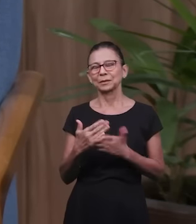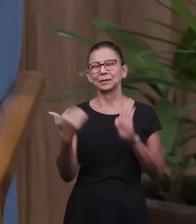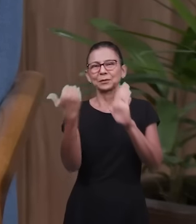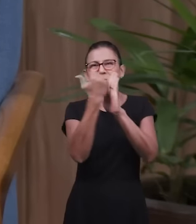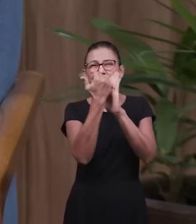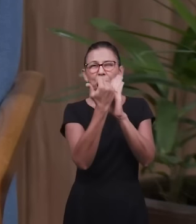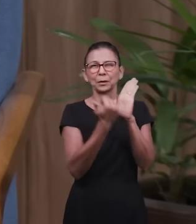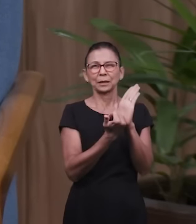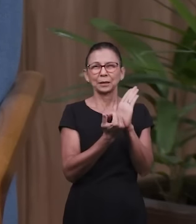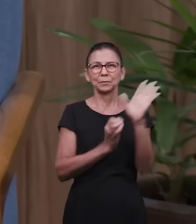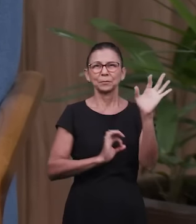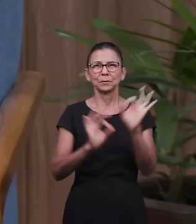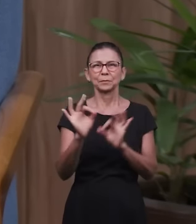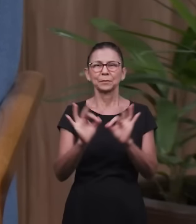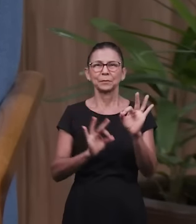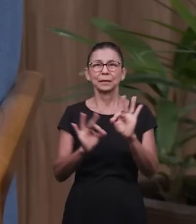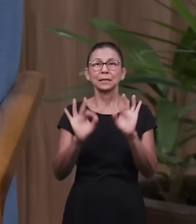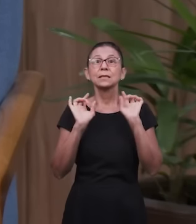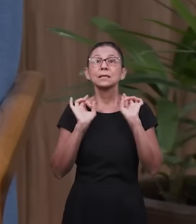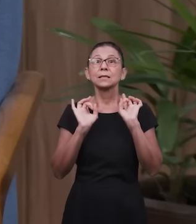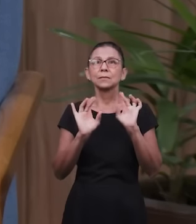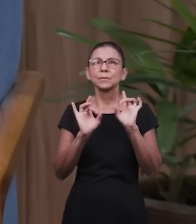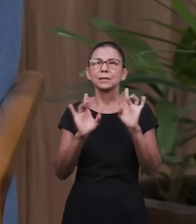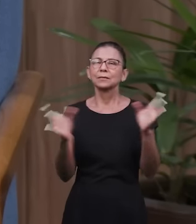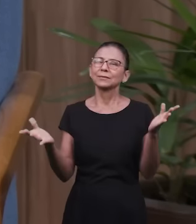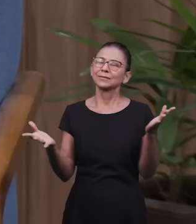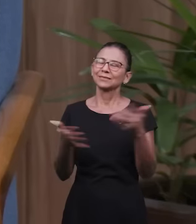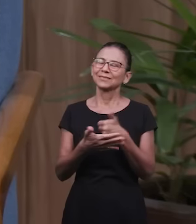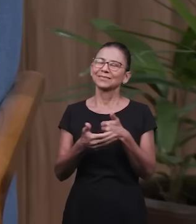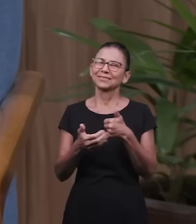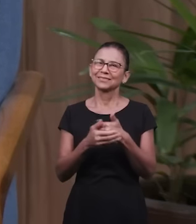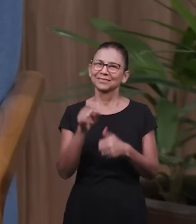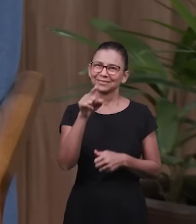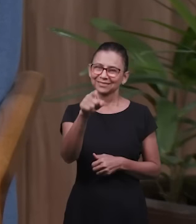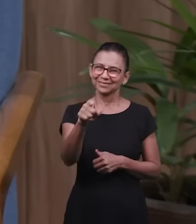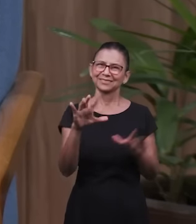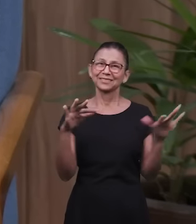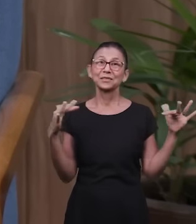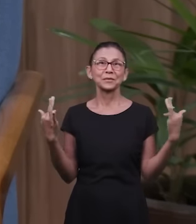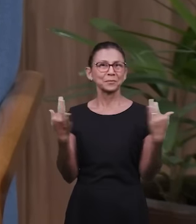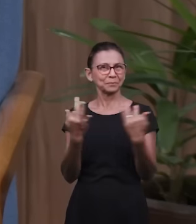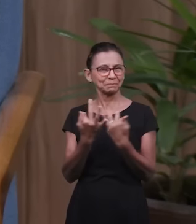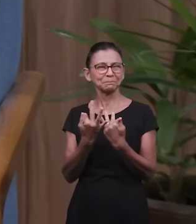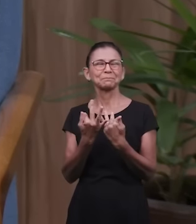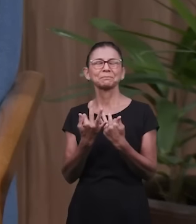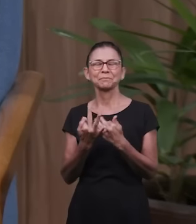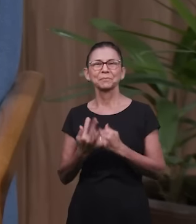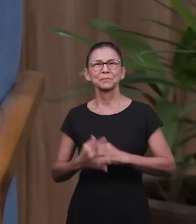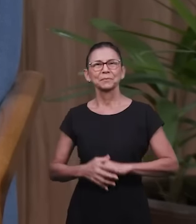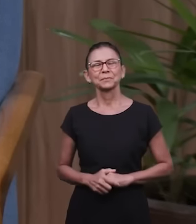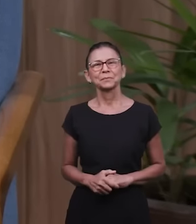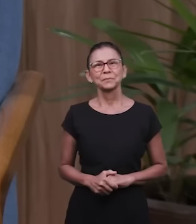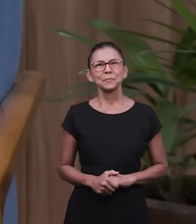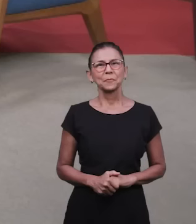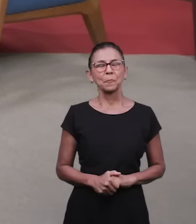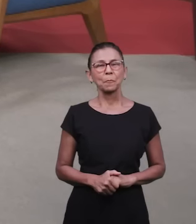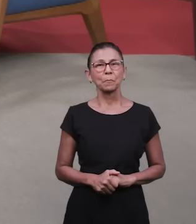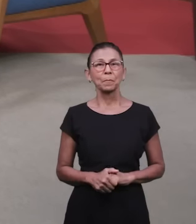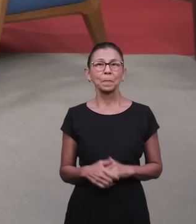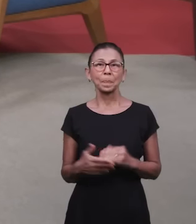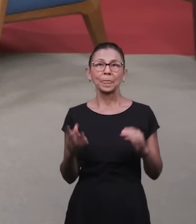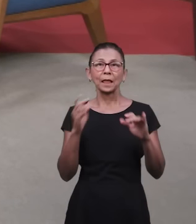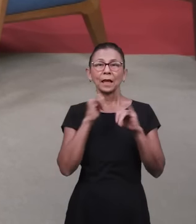uma edição de um programa feito especialmente e com todo carinho para você e para toda a sua família.